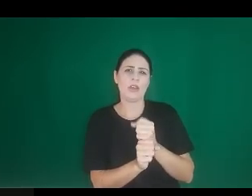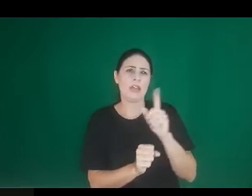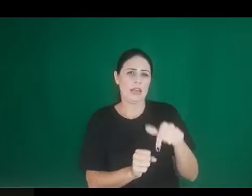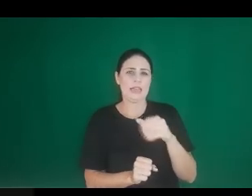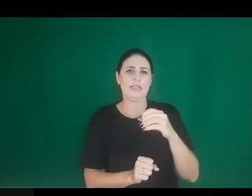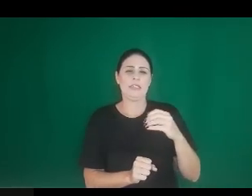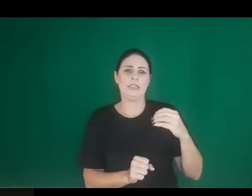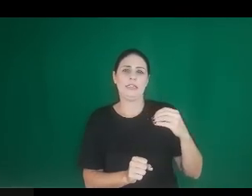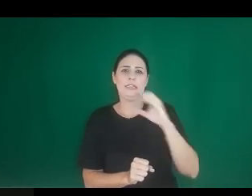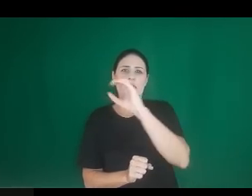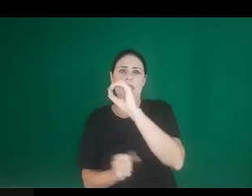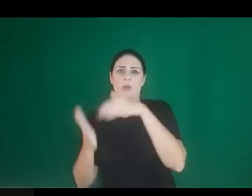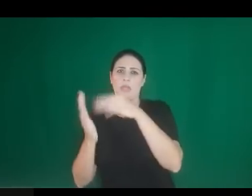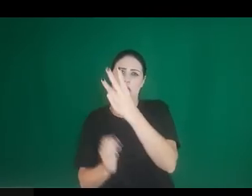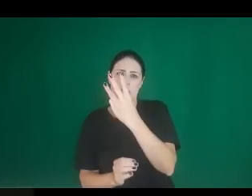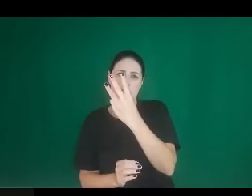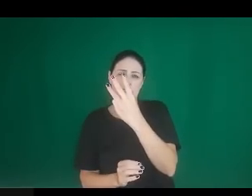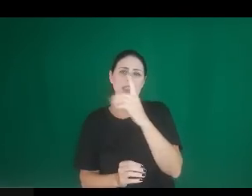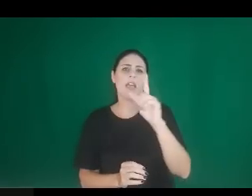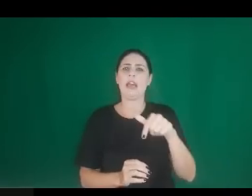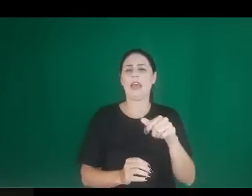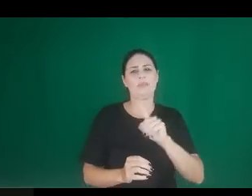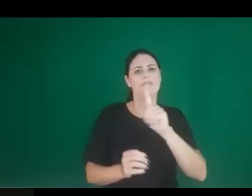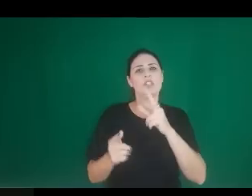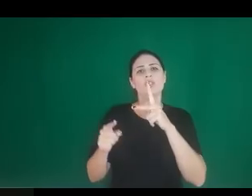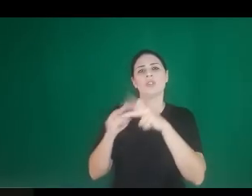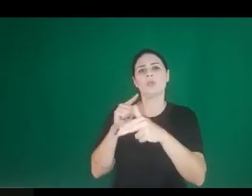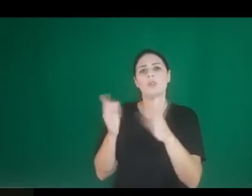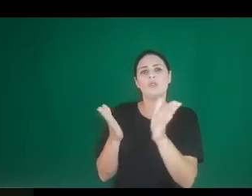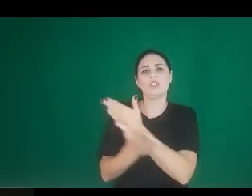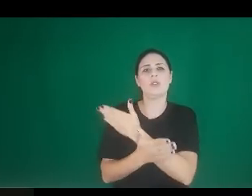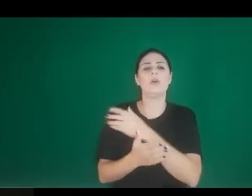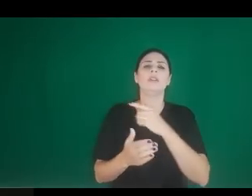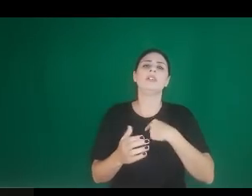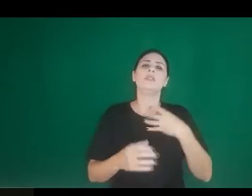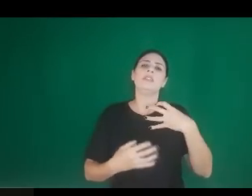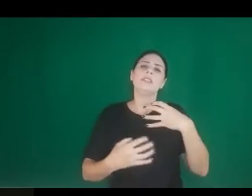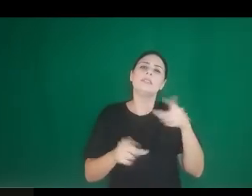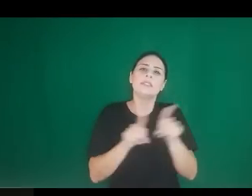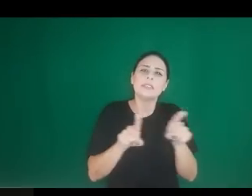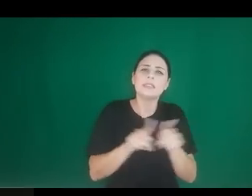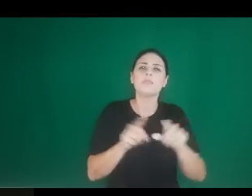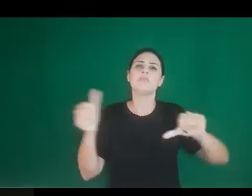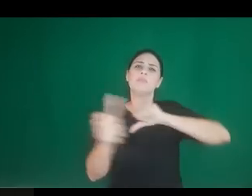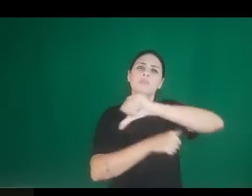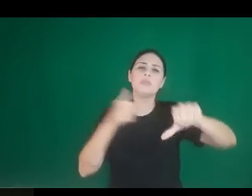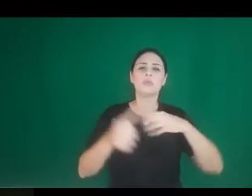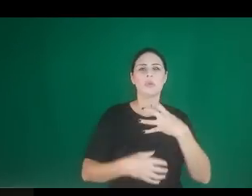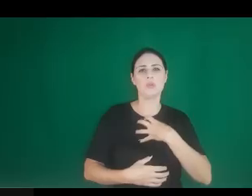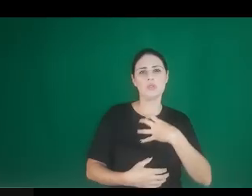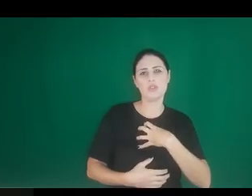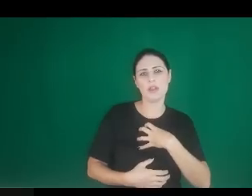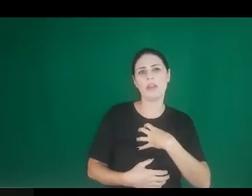de 0 a 3, ou de 3, ela colocou uma divisão por ano, alterou a forma, né? Então, ao invés de